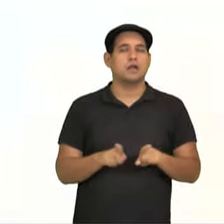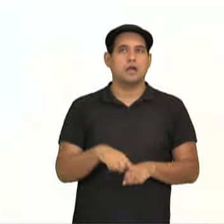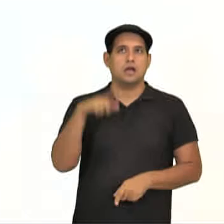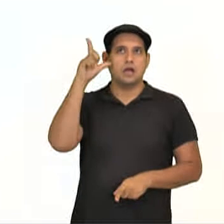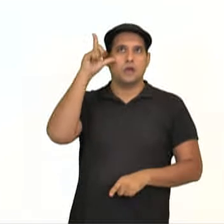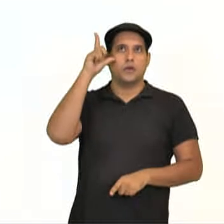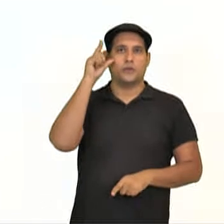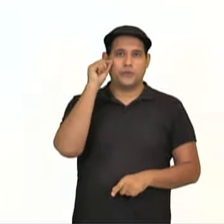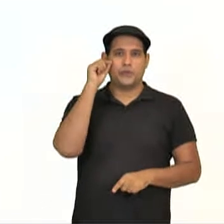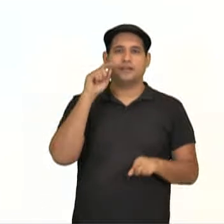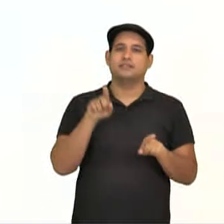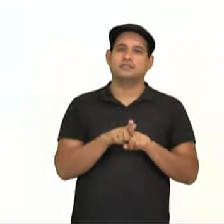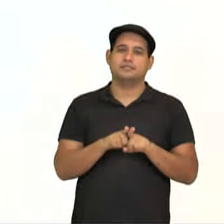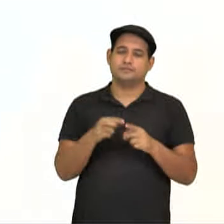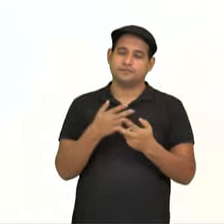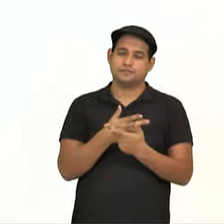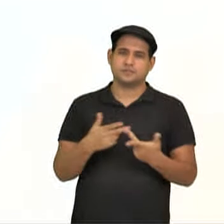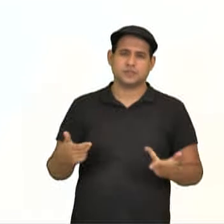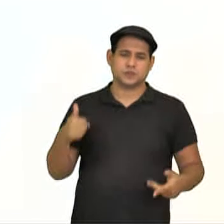temporário de sentimentos